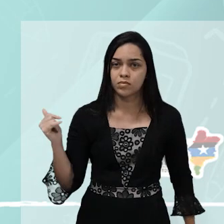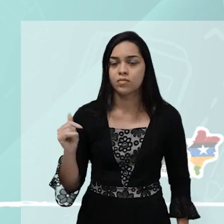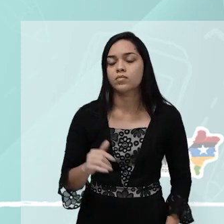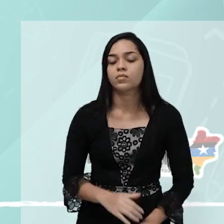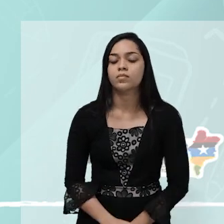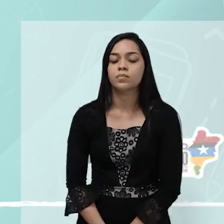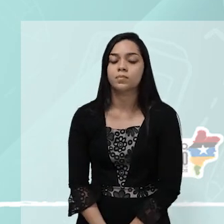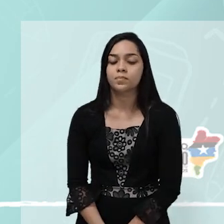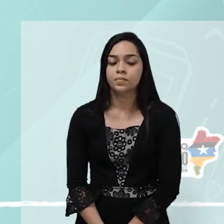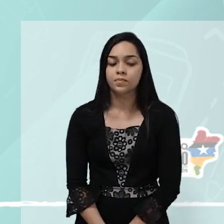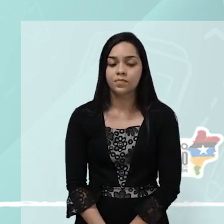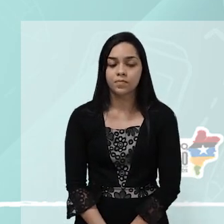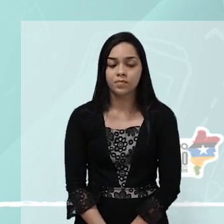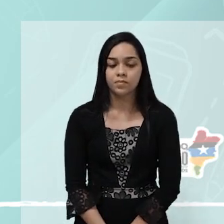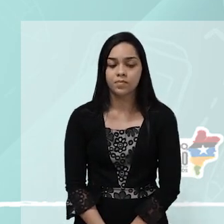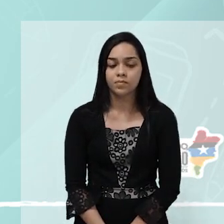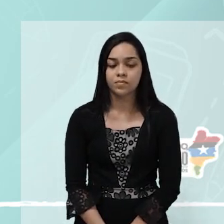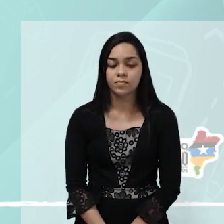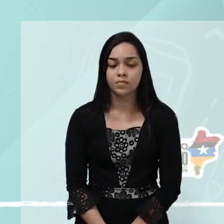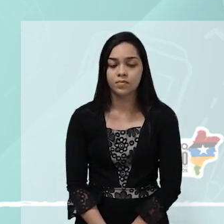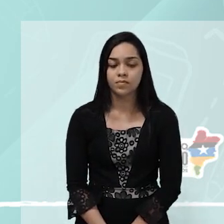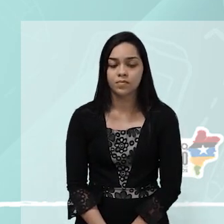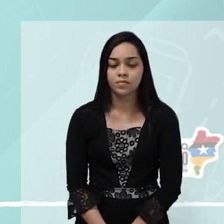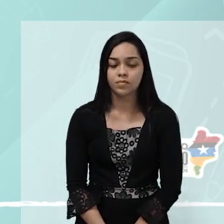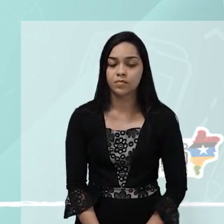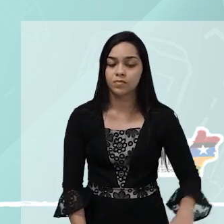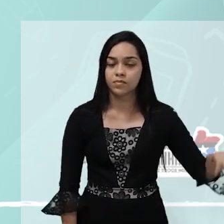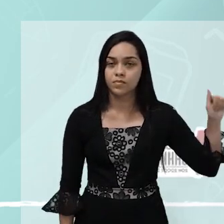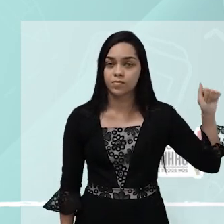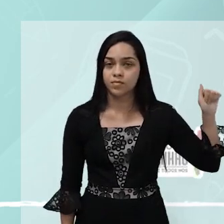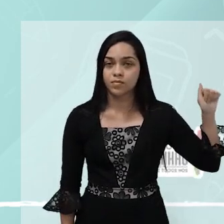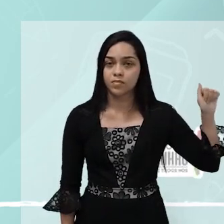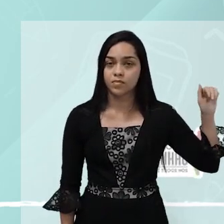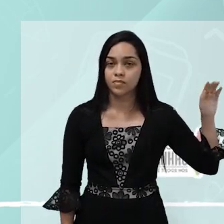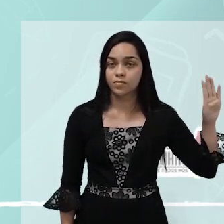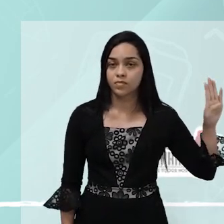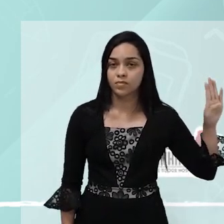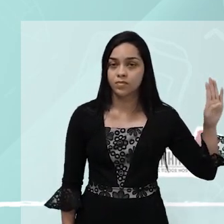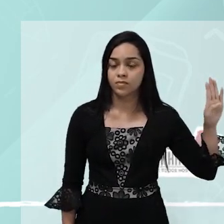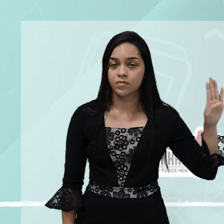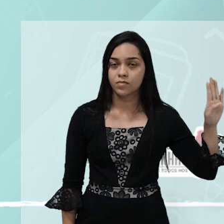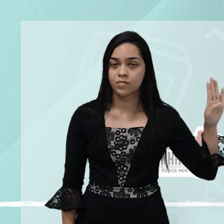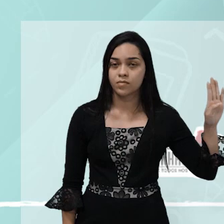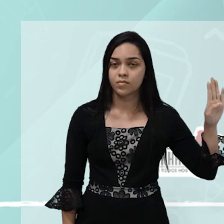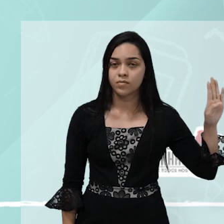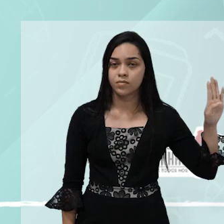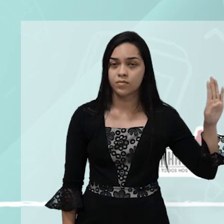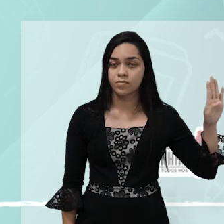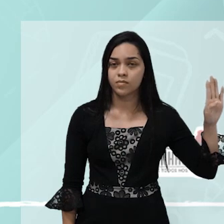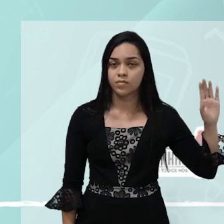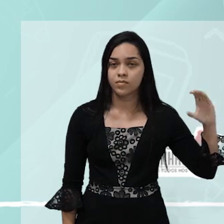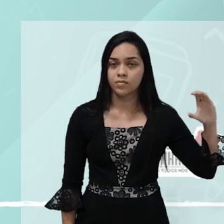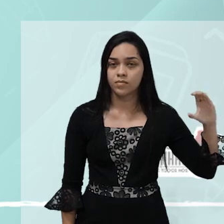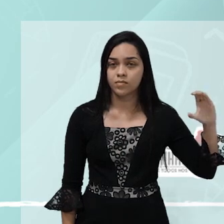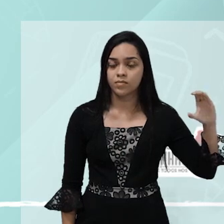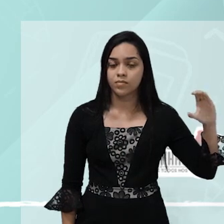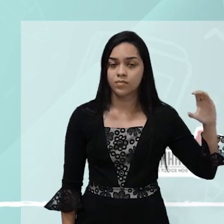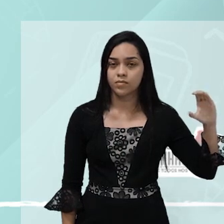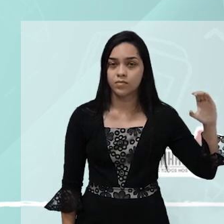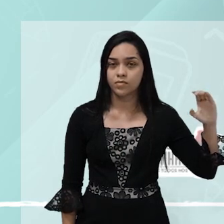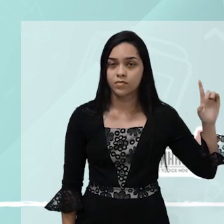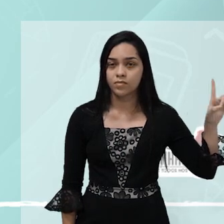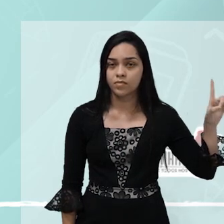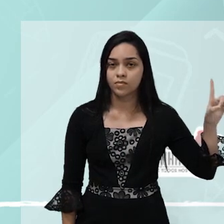Uma delas que se destaca bastante. Letra A, Odisseia. Letra B, Eneida. Letra